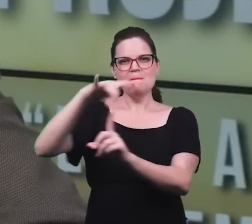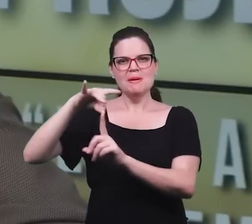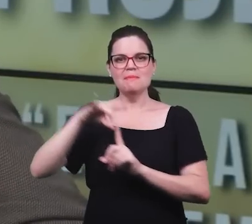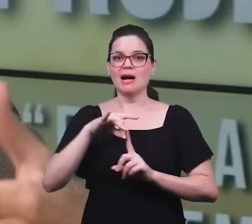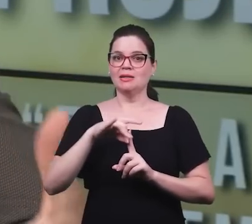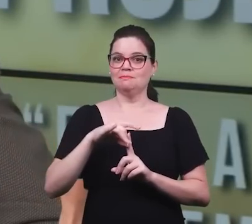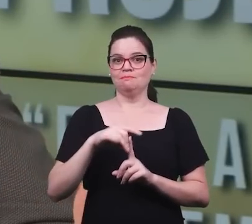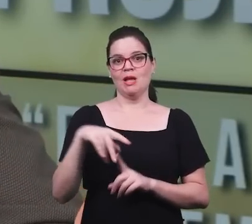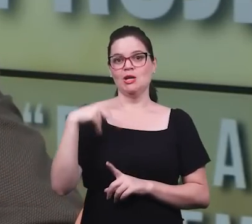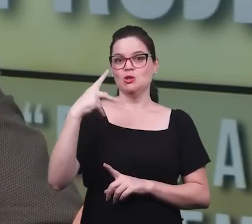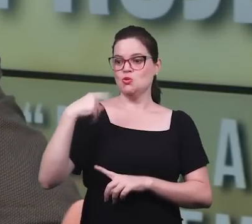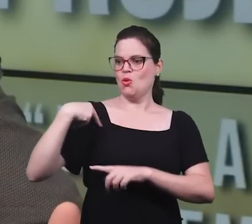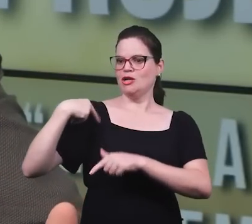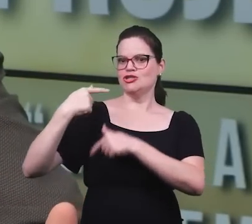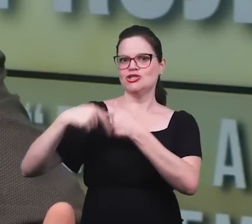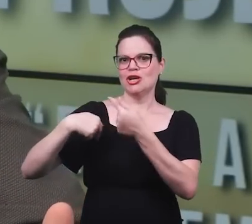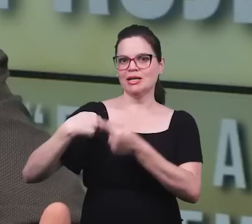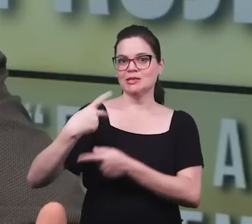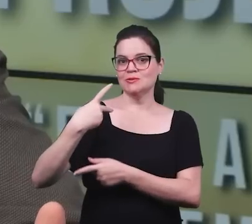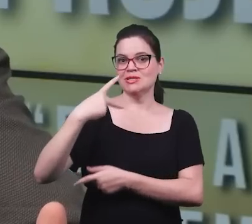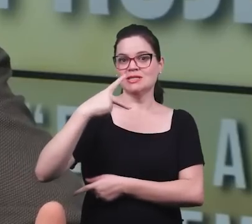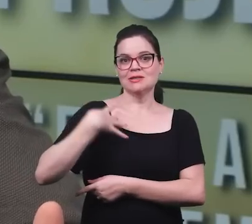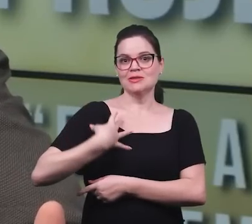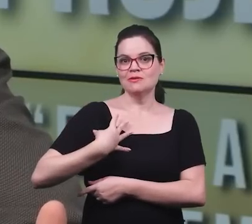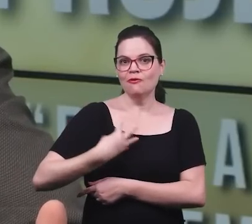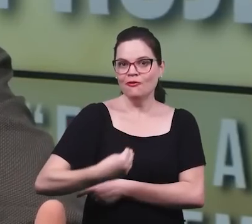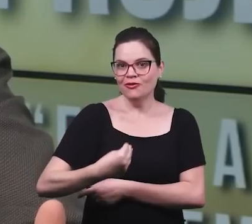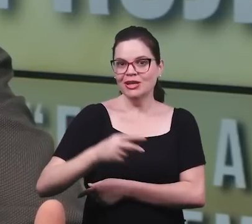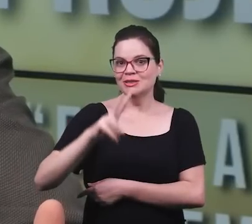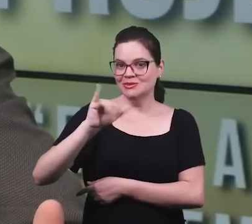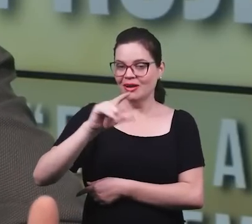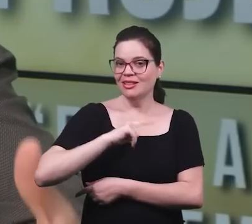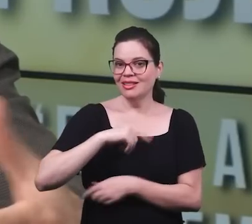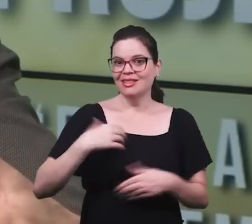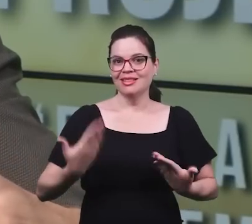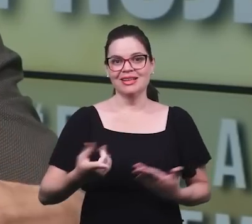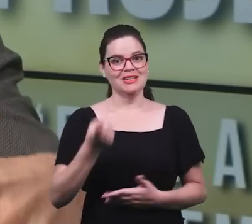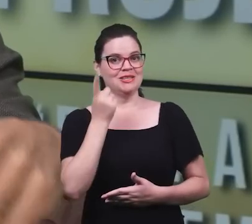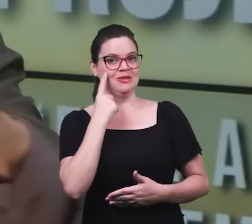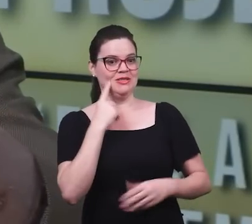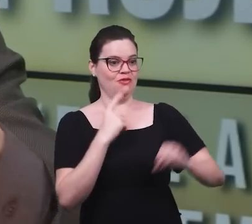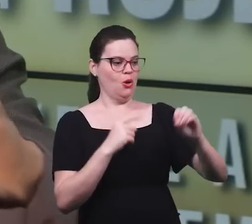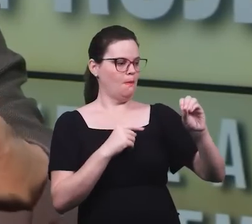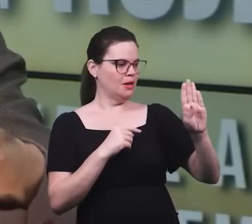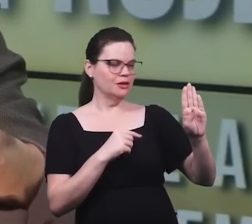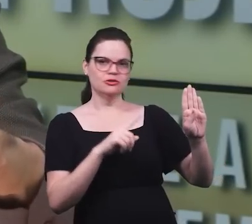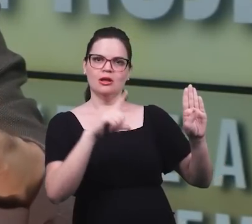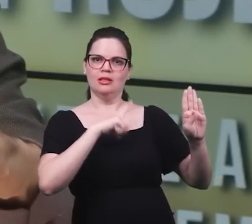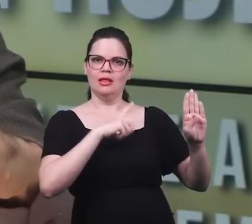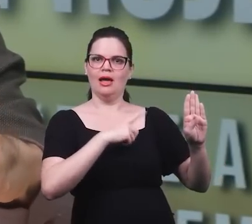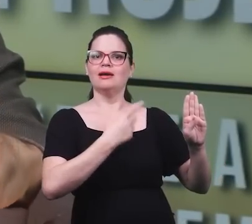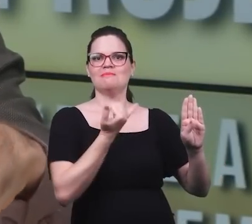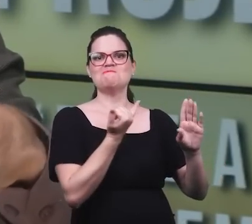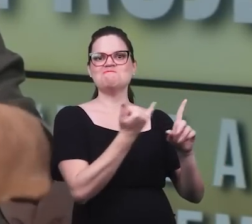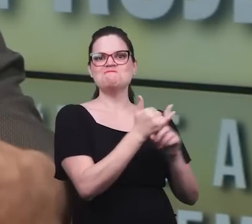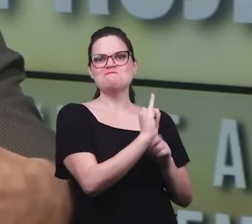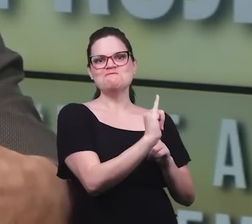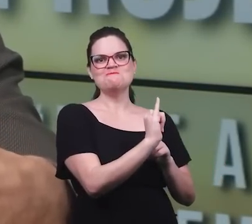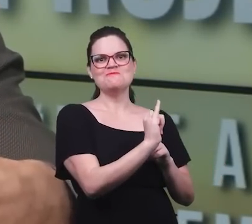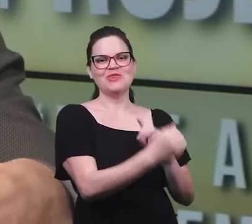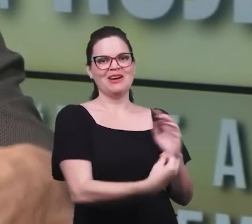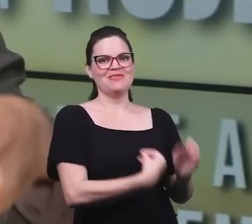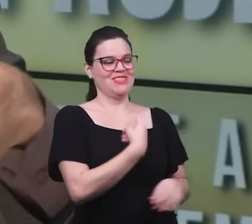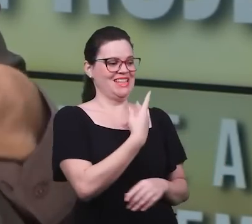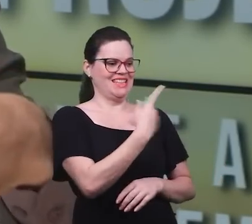é? Muito Fala bom. dos filhos. Muito Então, bom, hein? Obadias era fruto de uma profecia, né, sobre a